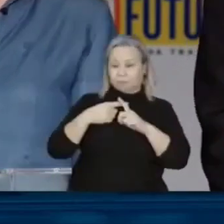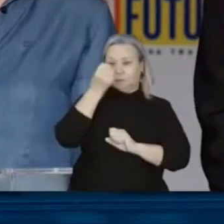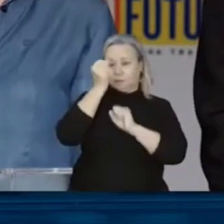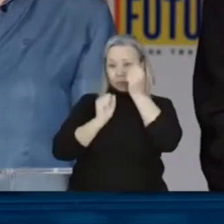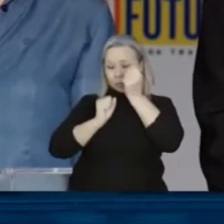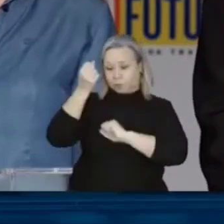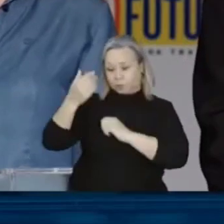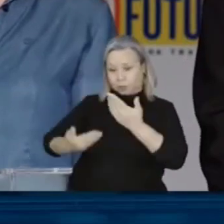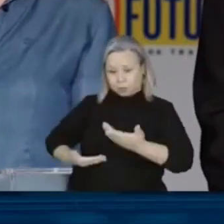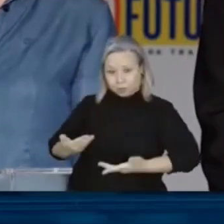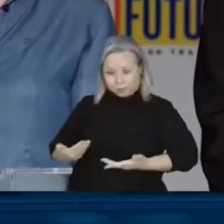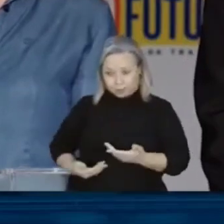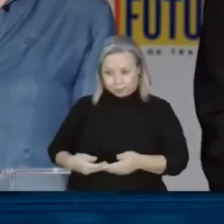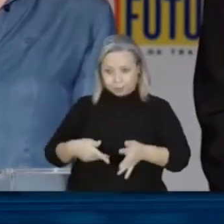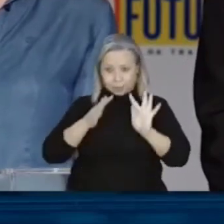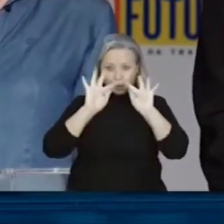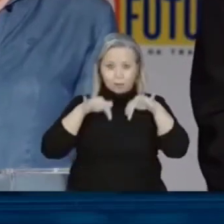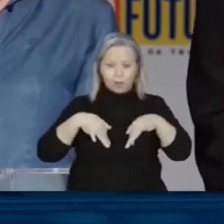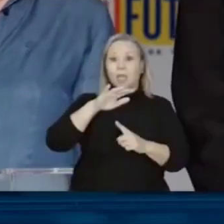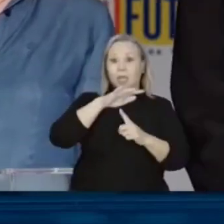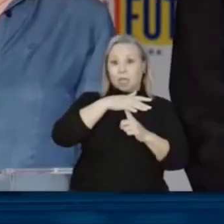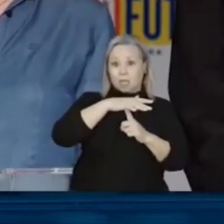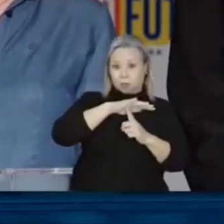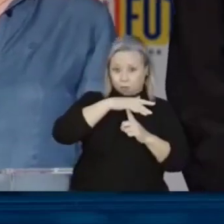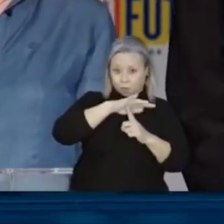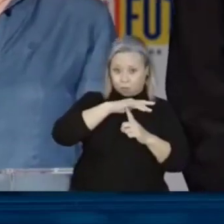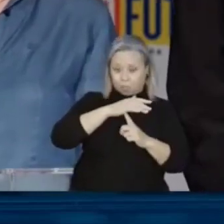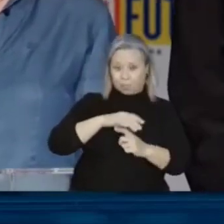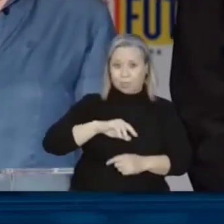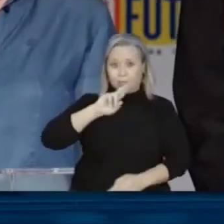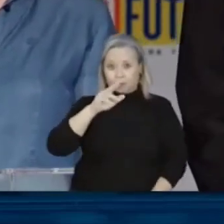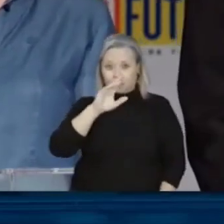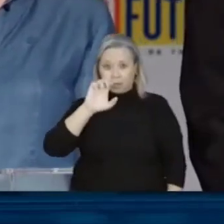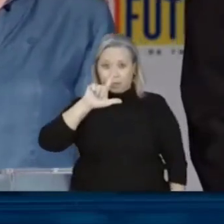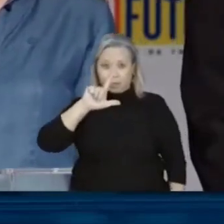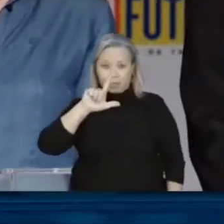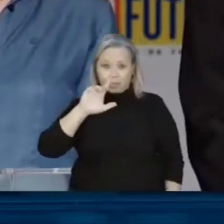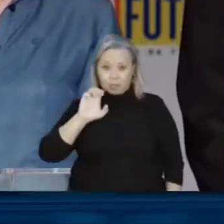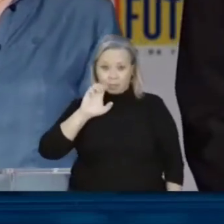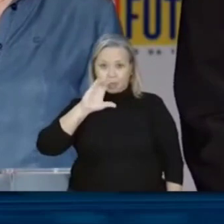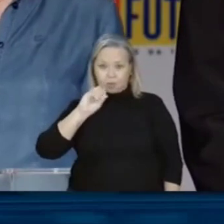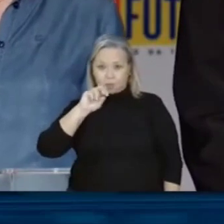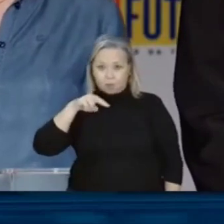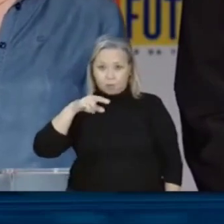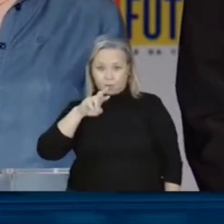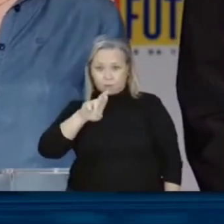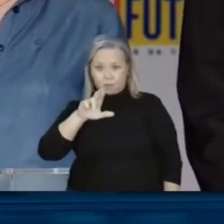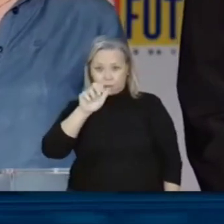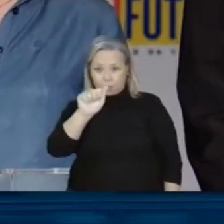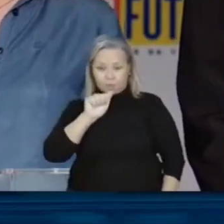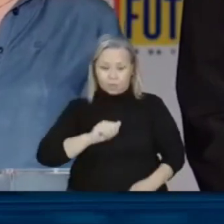Janeiro. E, finalmente, mulheres. Eleonora Menecute,